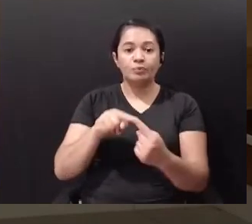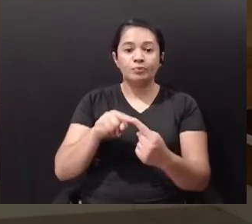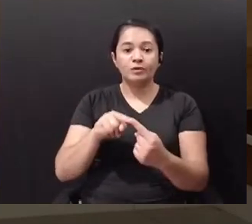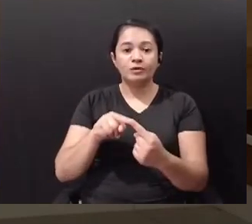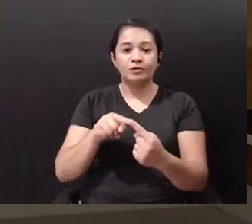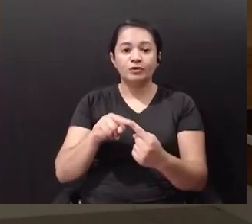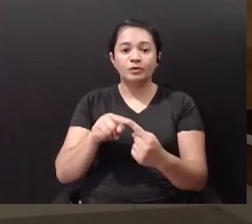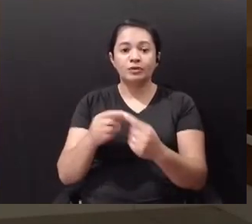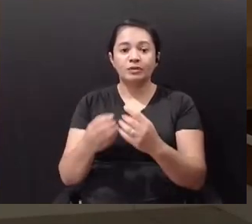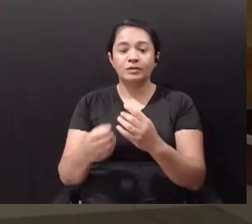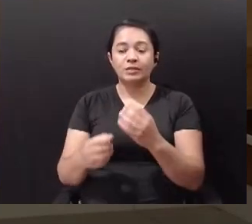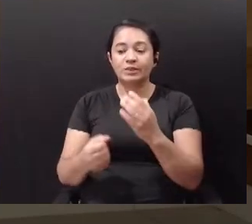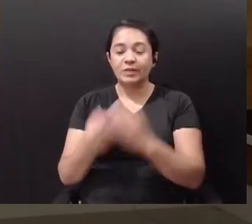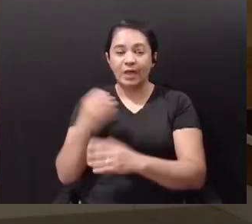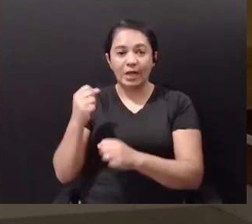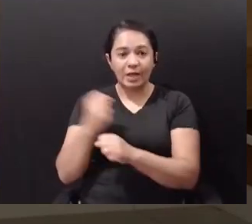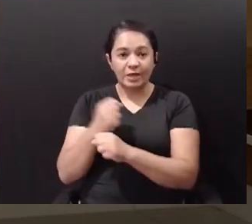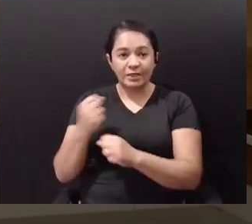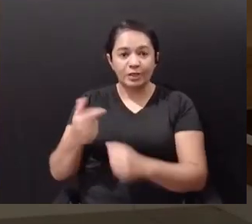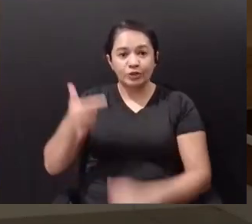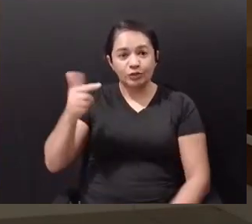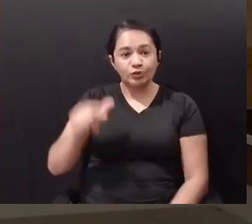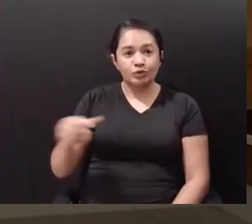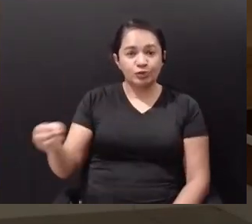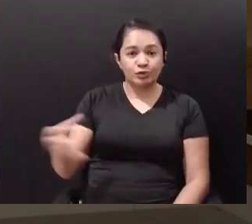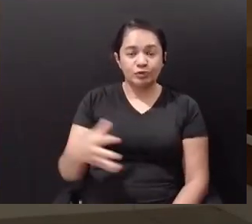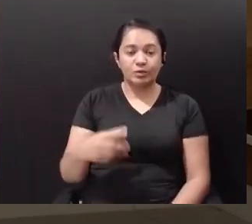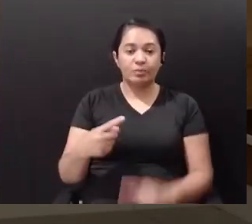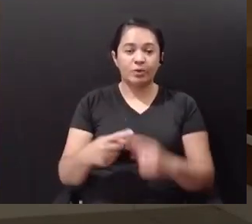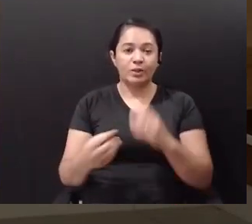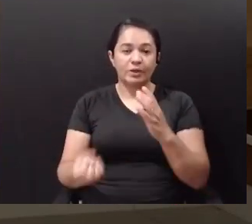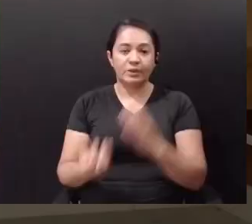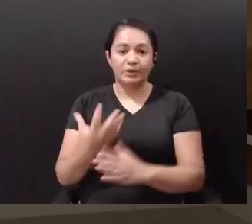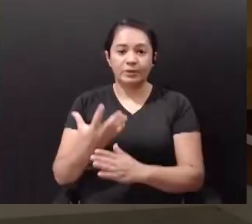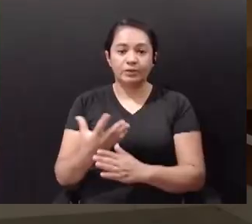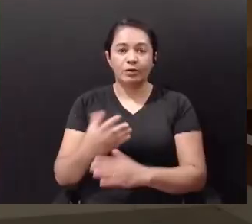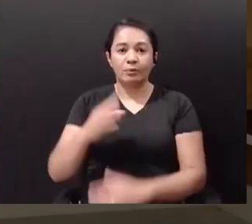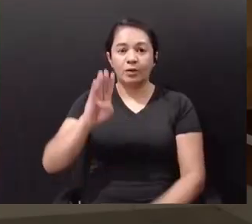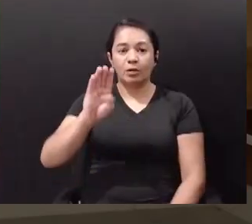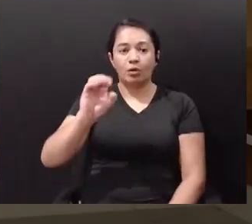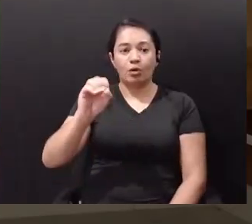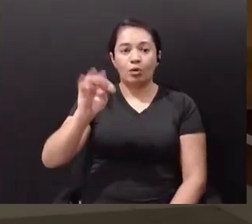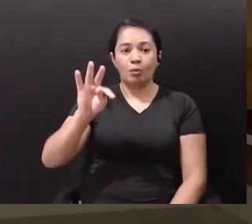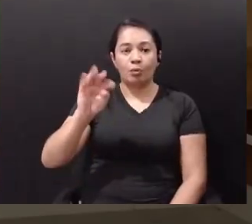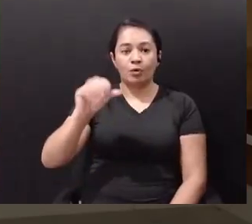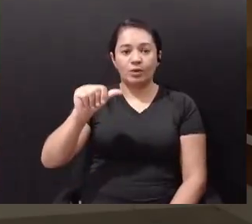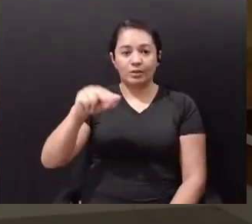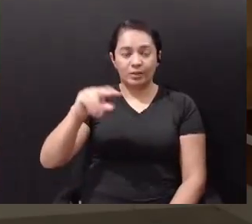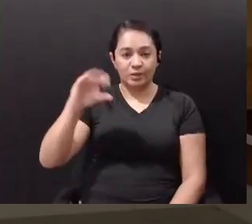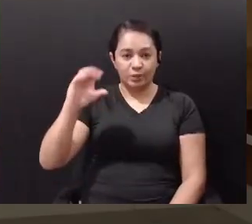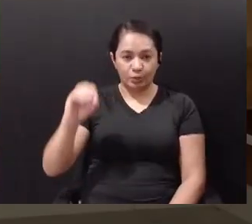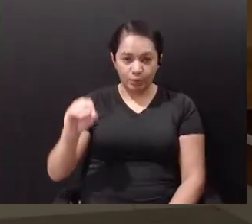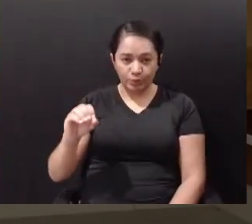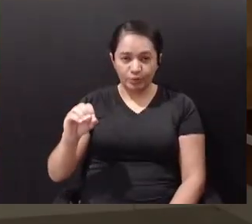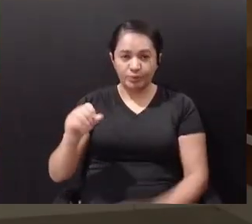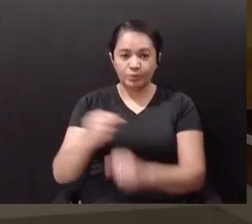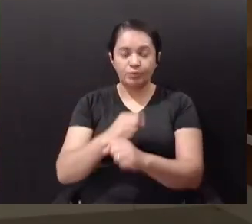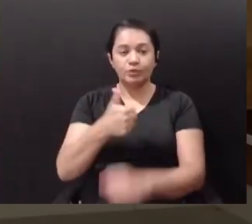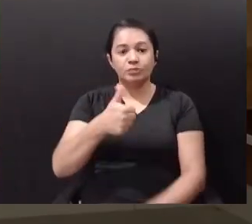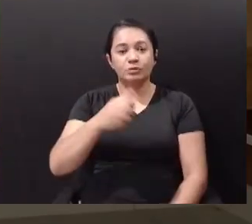de Melo, né, que ela foi fundada pelo botânico Corrêa de Melo em 1880, então